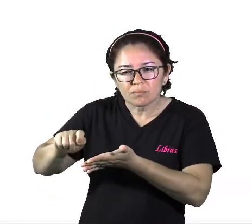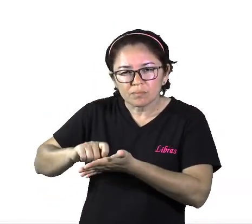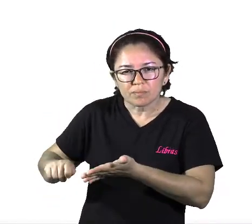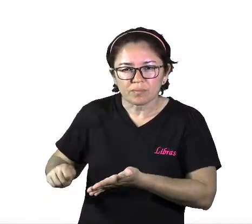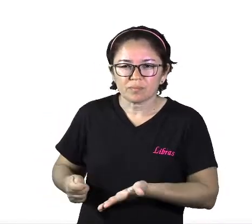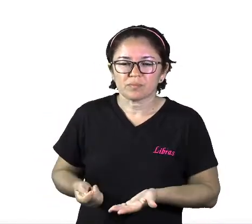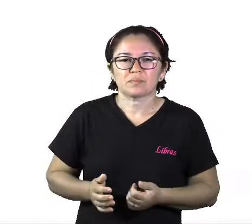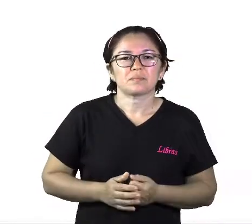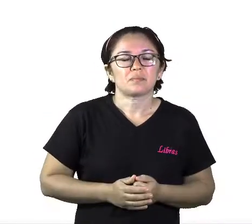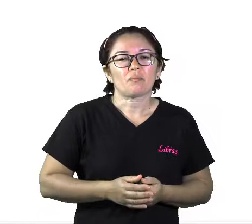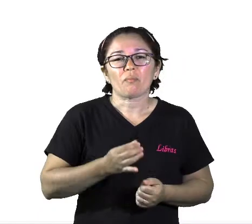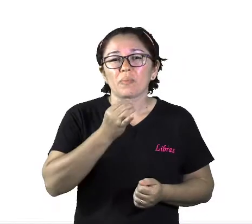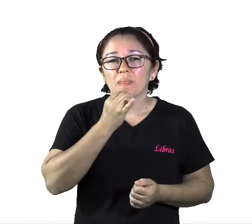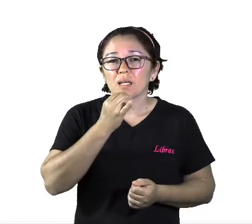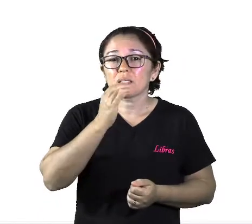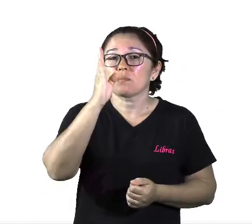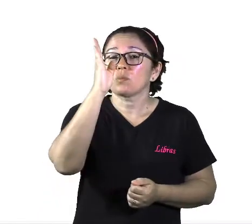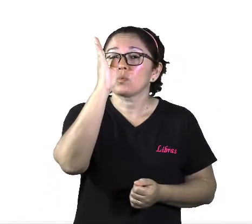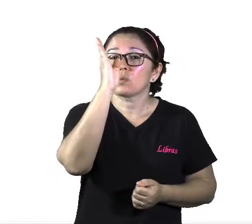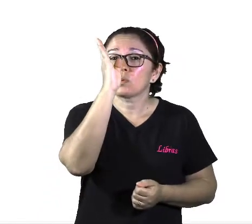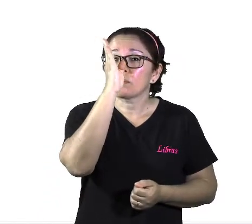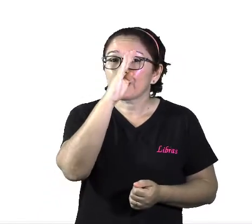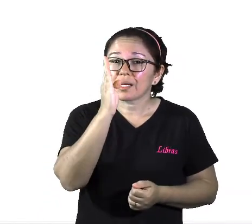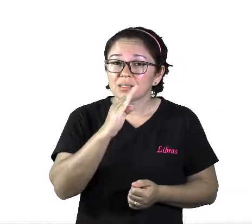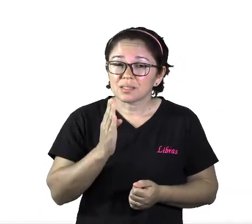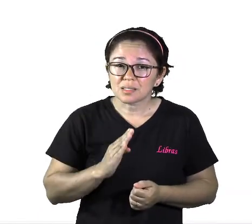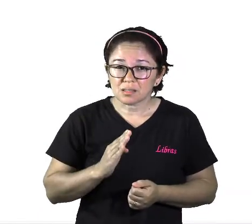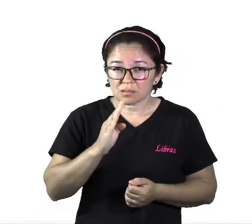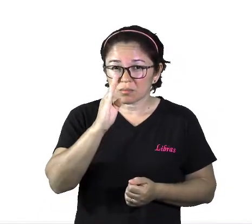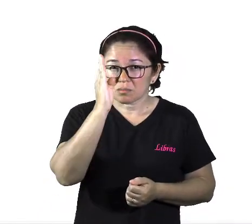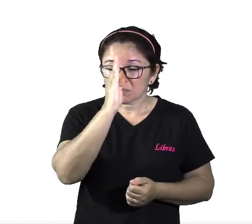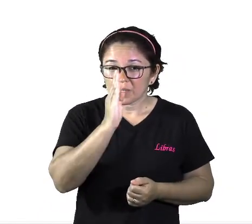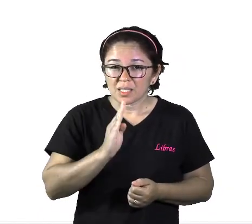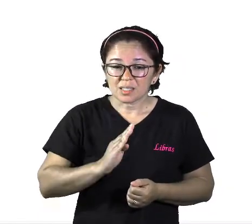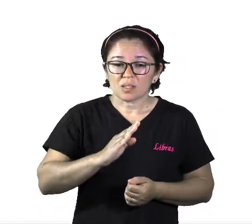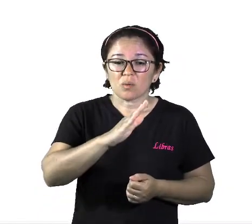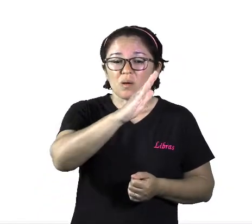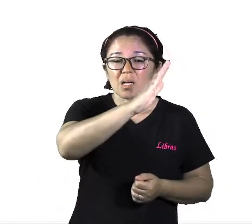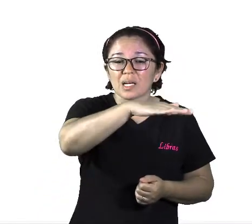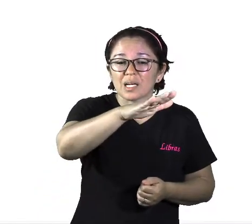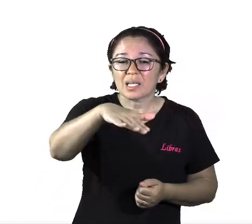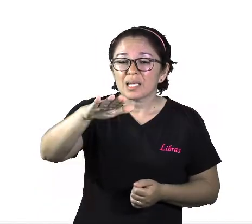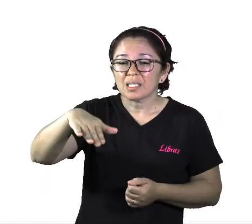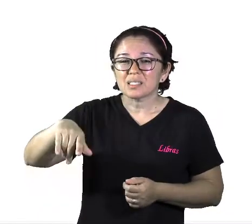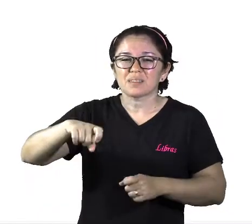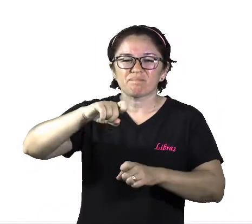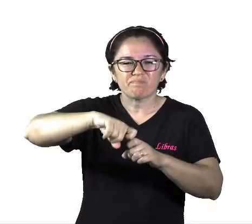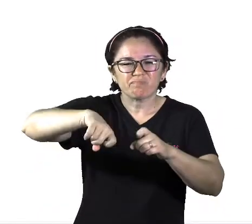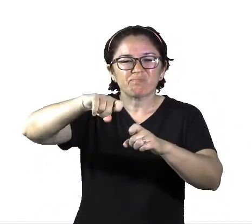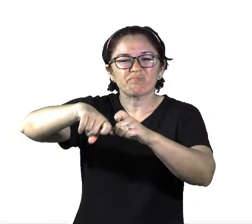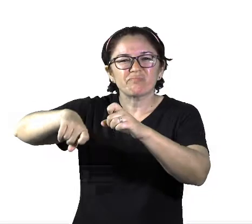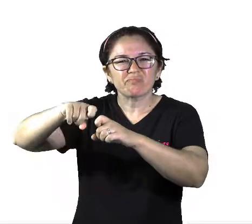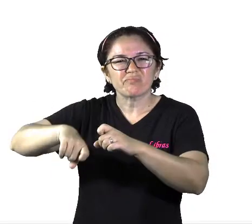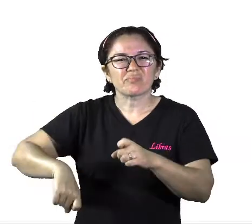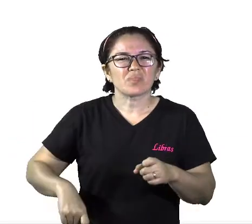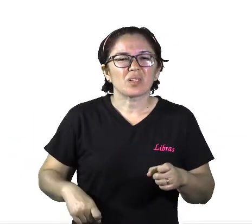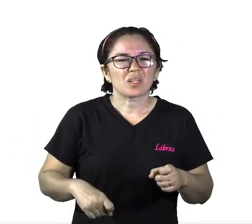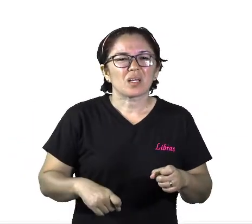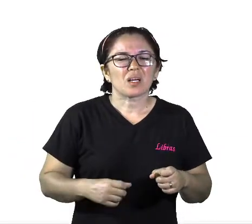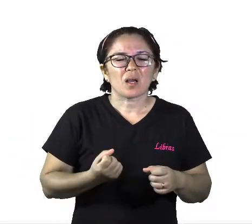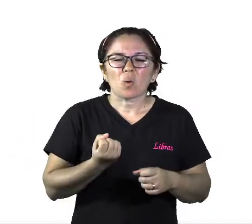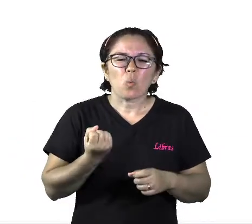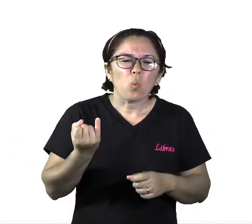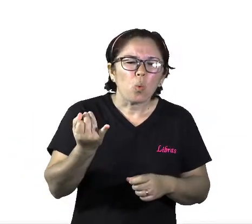crianças e adolescentes no Brasil. Vocês vão pesquisar sobre isso, levantar dados, tá? Em fontes seguras e